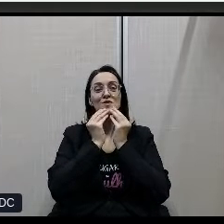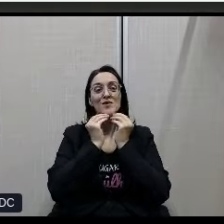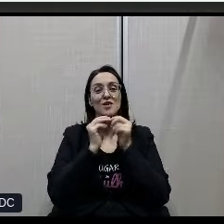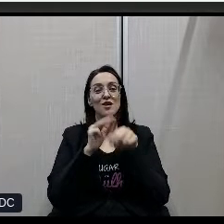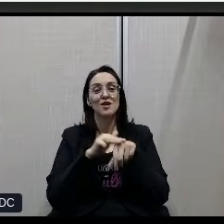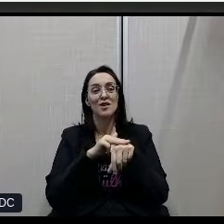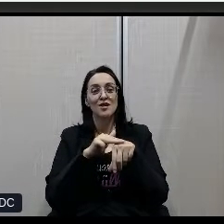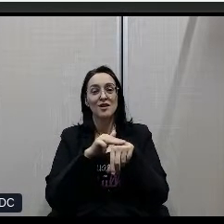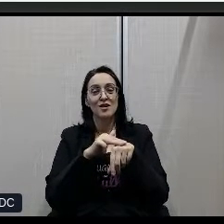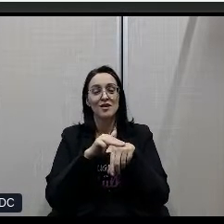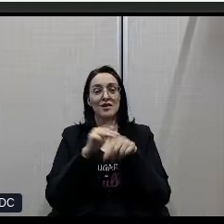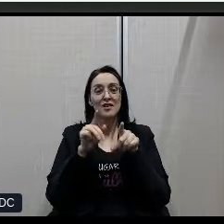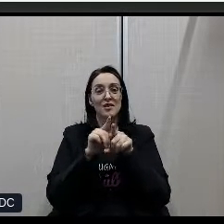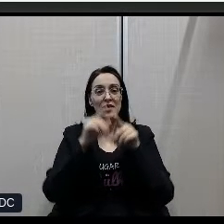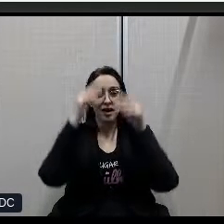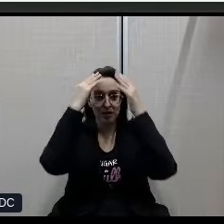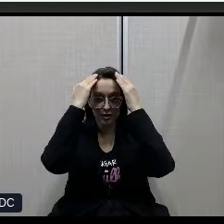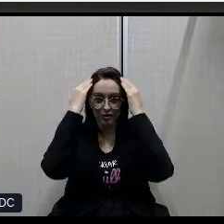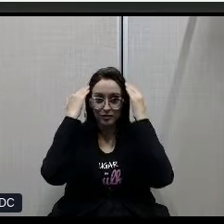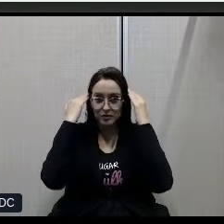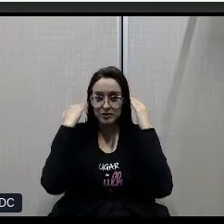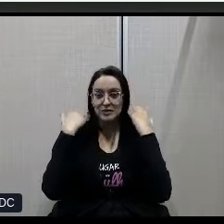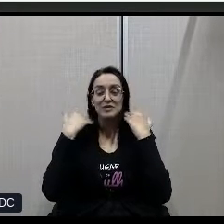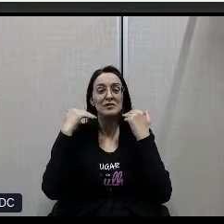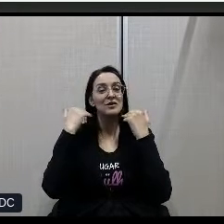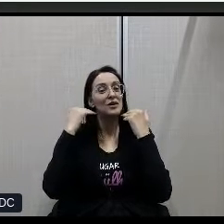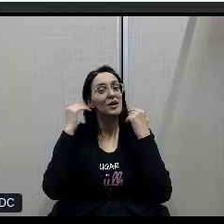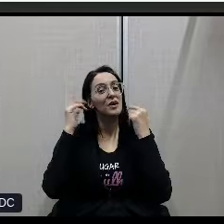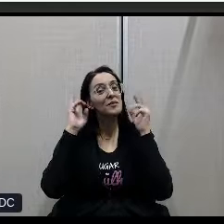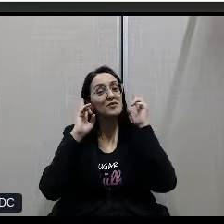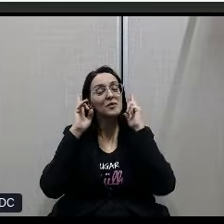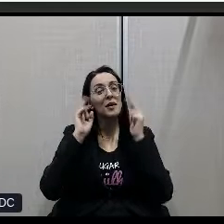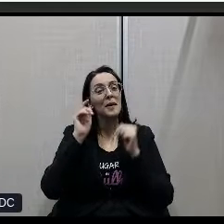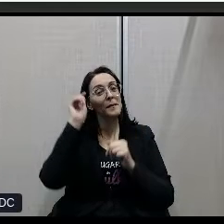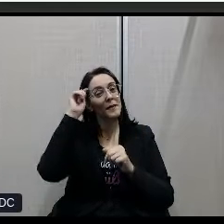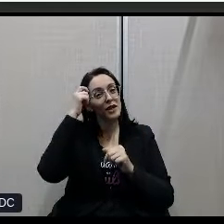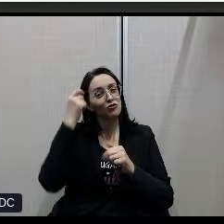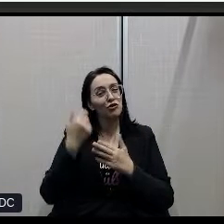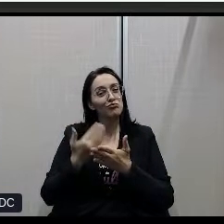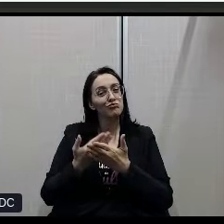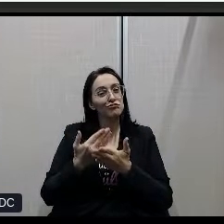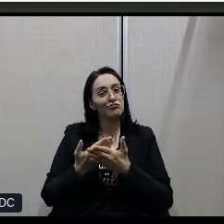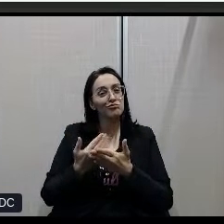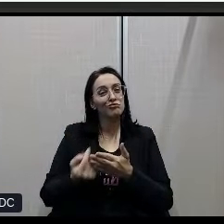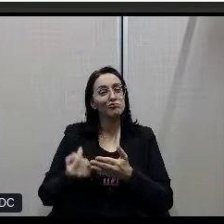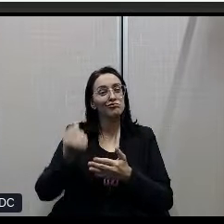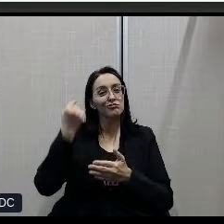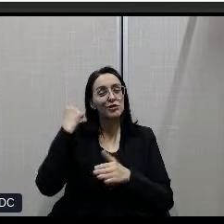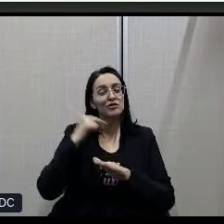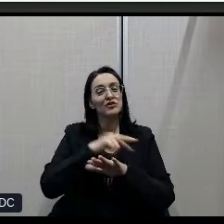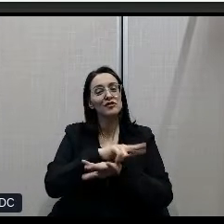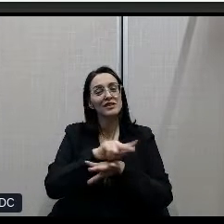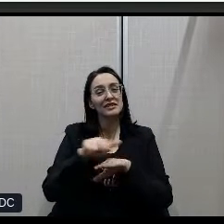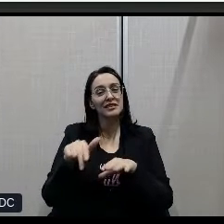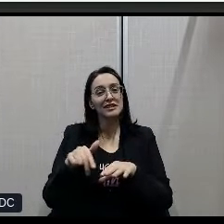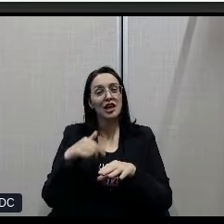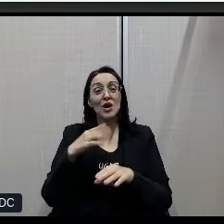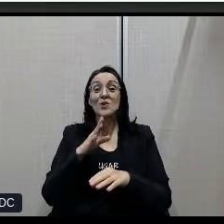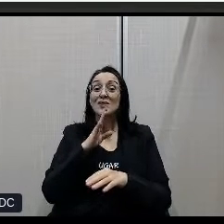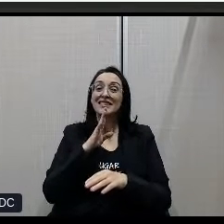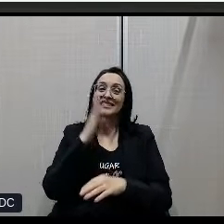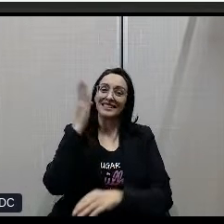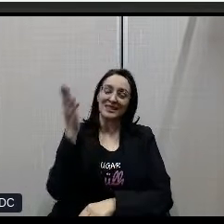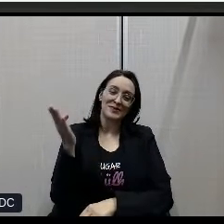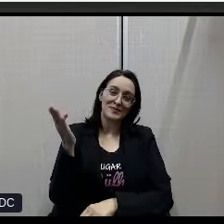meio rala e cabelos lisos pretos. Eu comecei meus estudos em neurodiversidade quando eu conheci esse